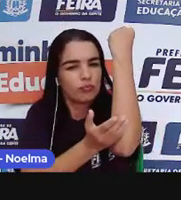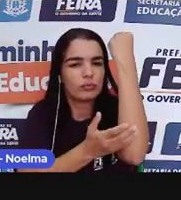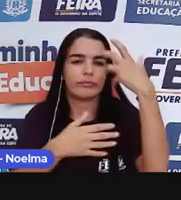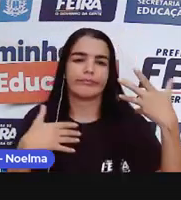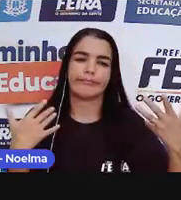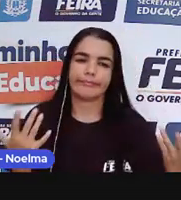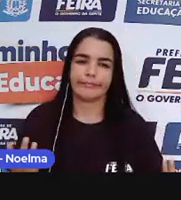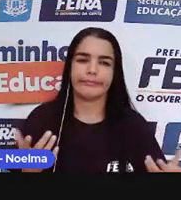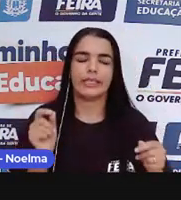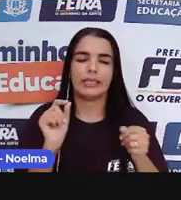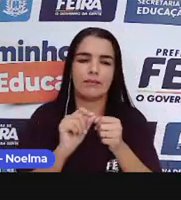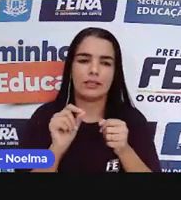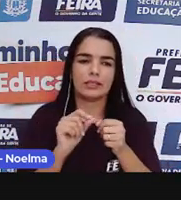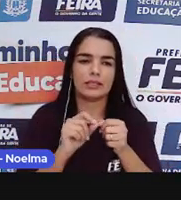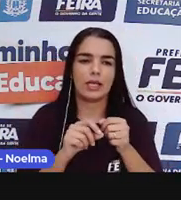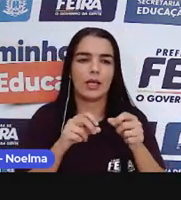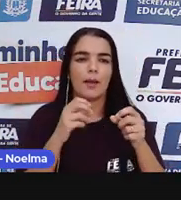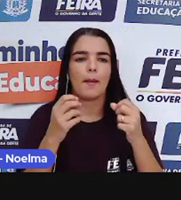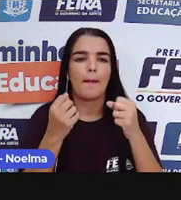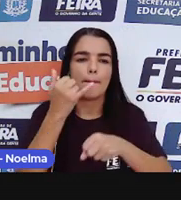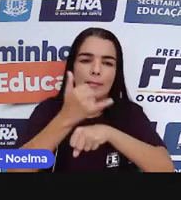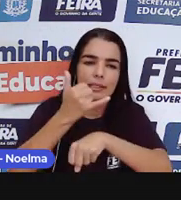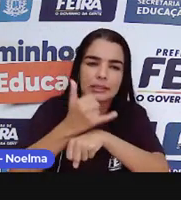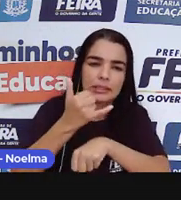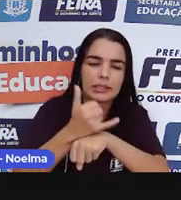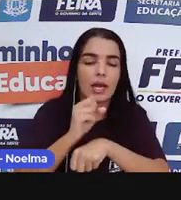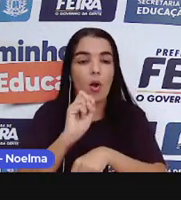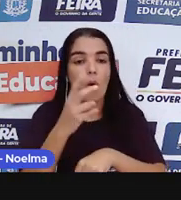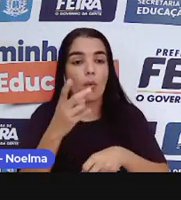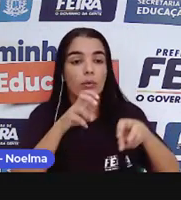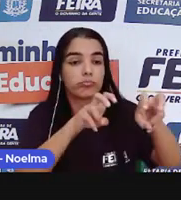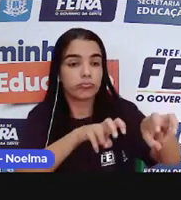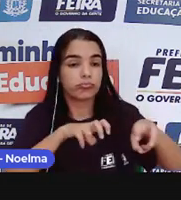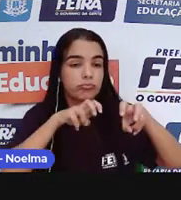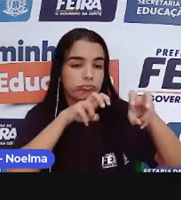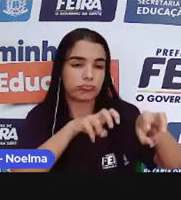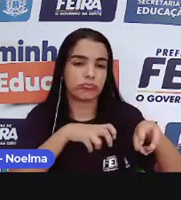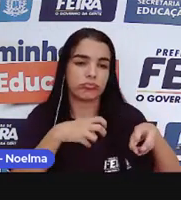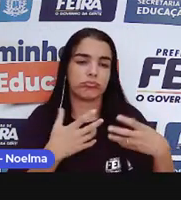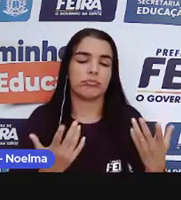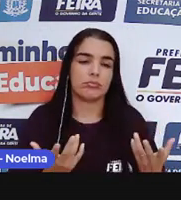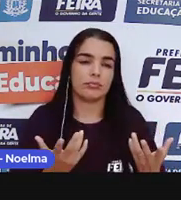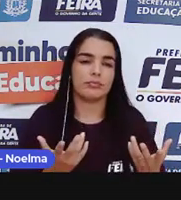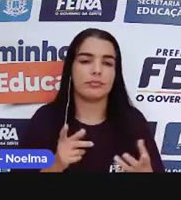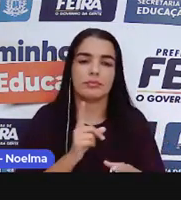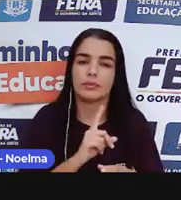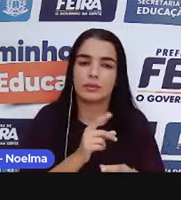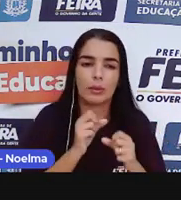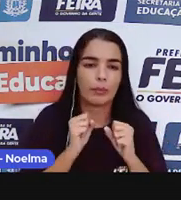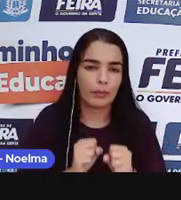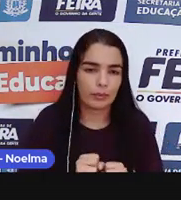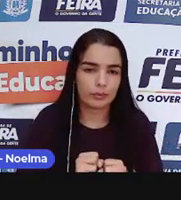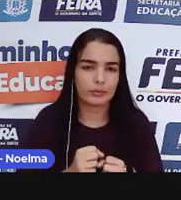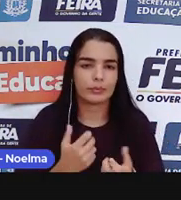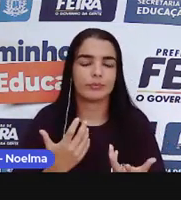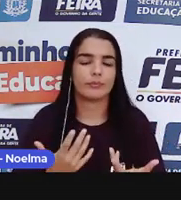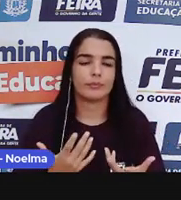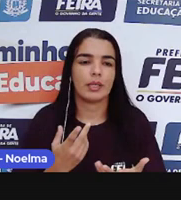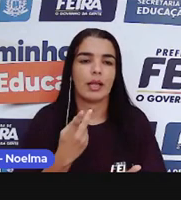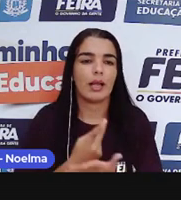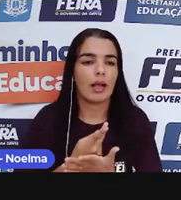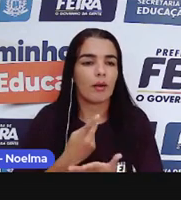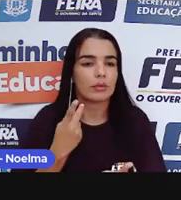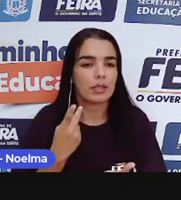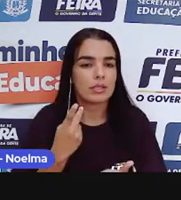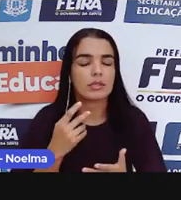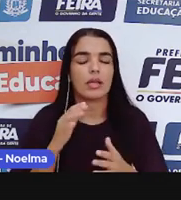de áreas da agropecuária, né? O desmatamento também é uma ameaça à Amazônia, né? Inclusive está sendo tema nos